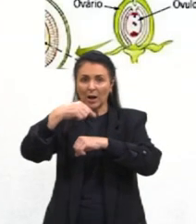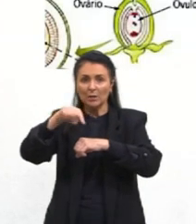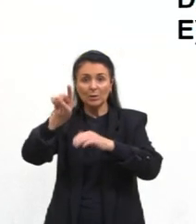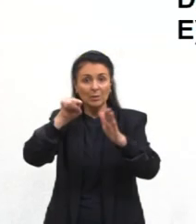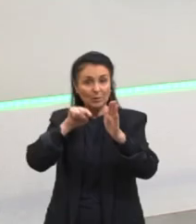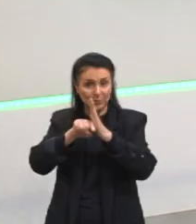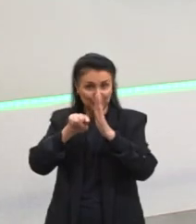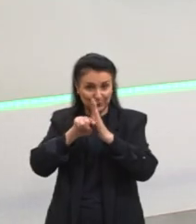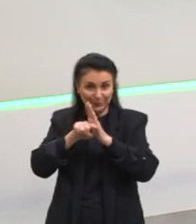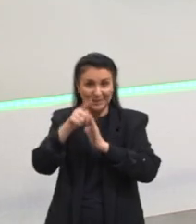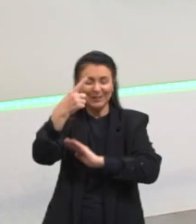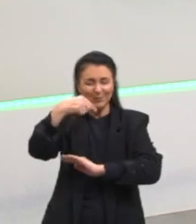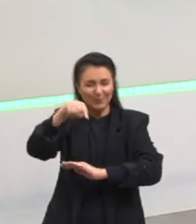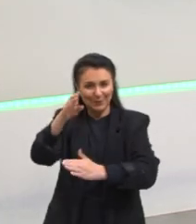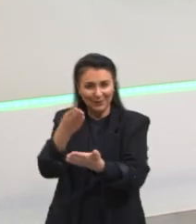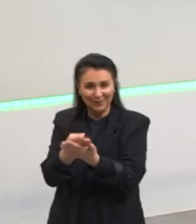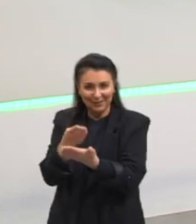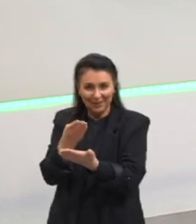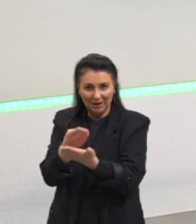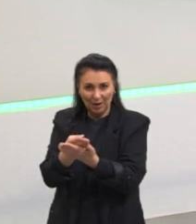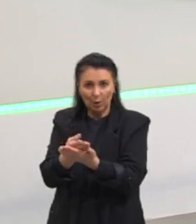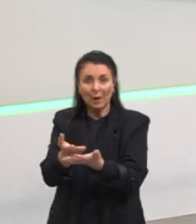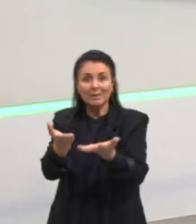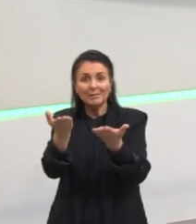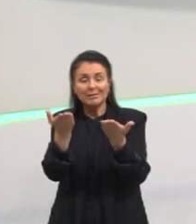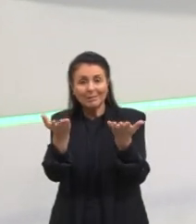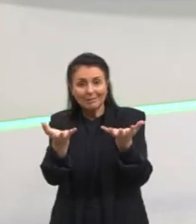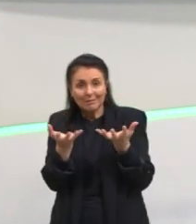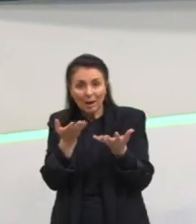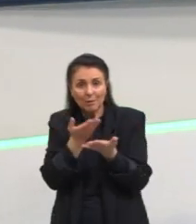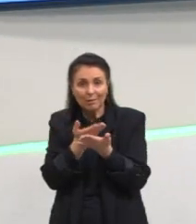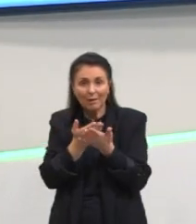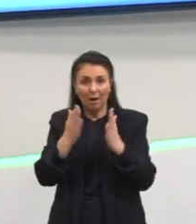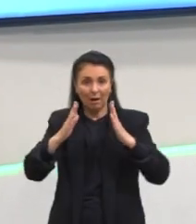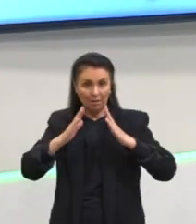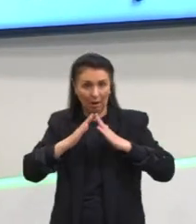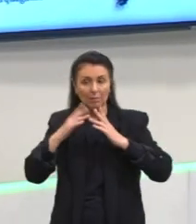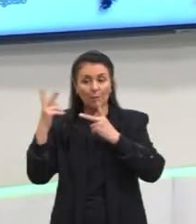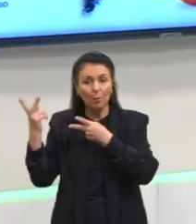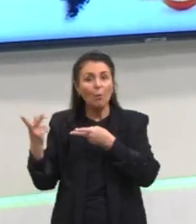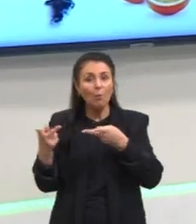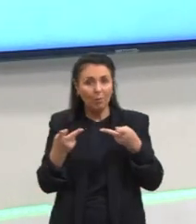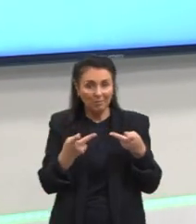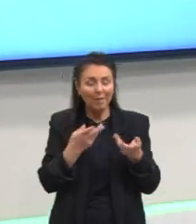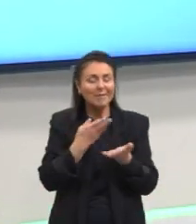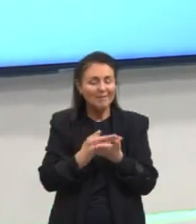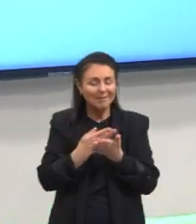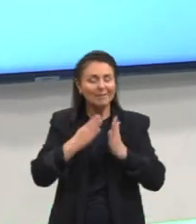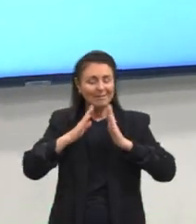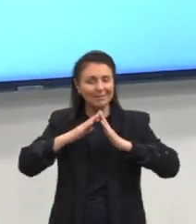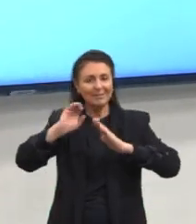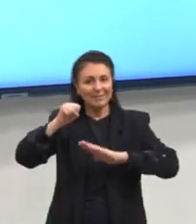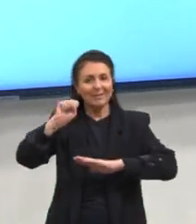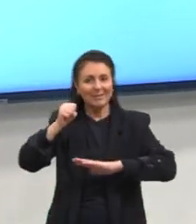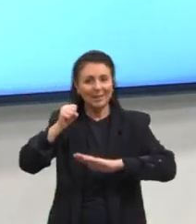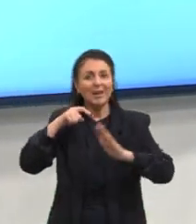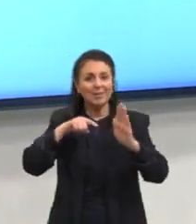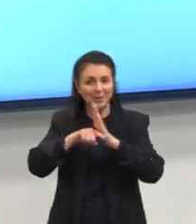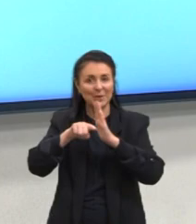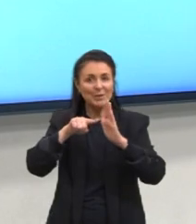outras questões ficam para uma próxima ocasião se vocês quiserem estudar em casa estão convidados a estudar em casa essas outras